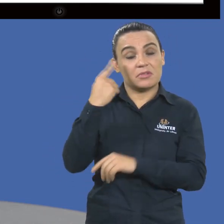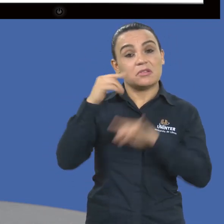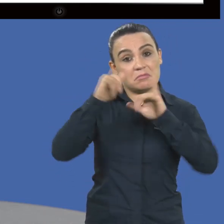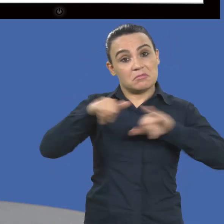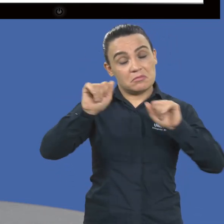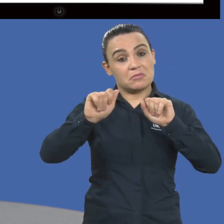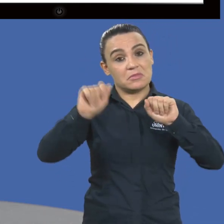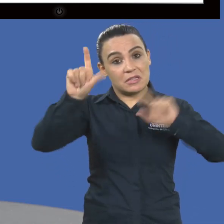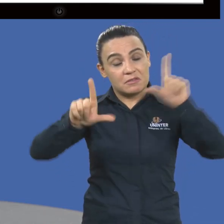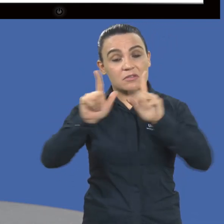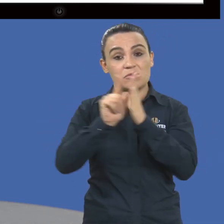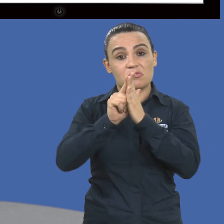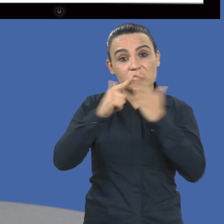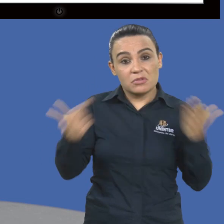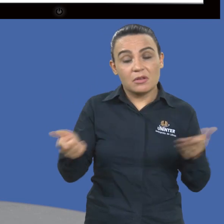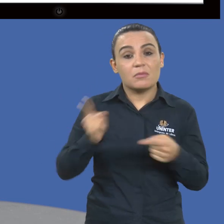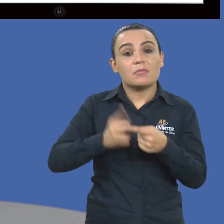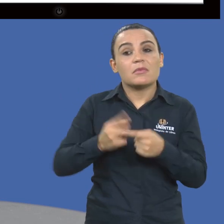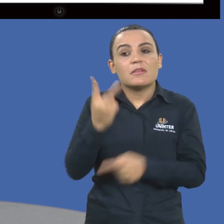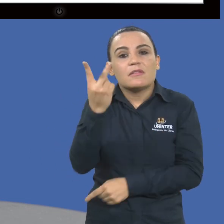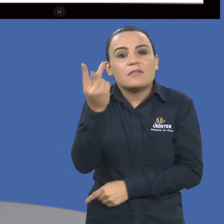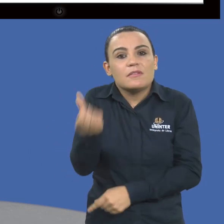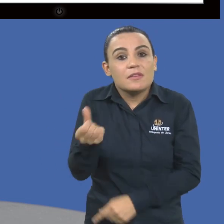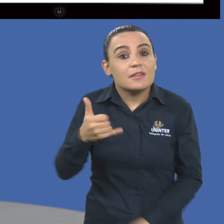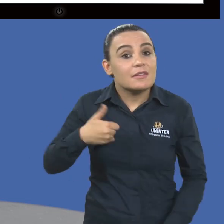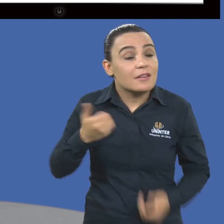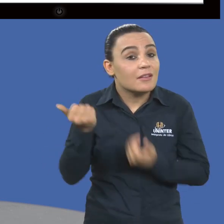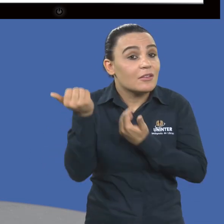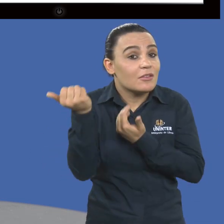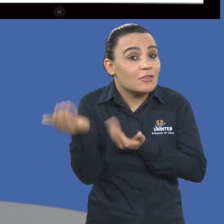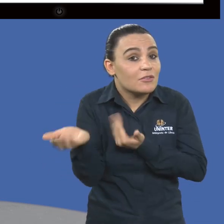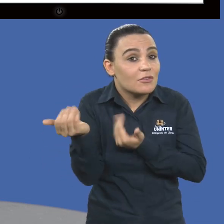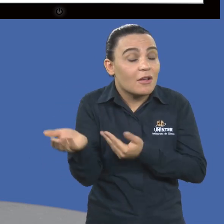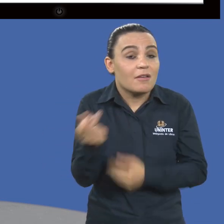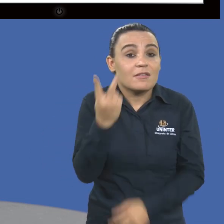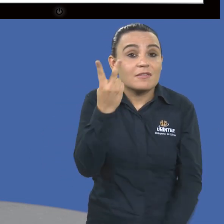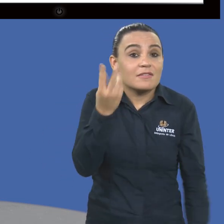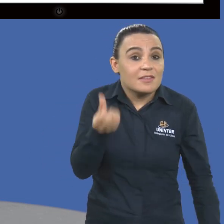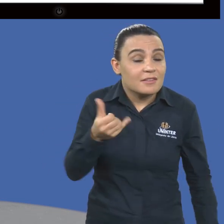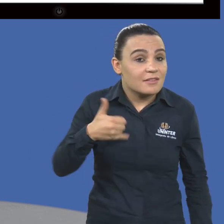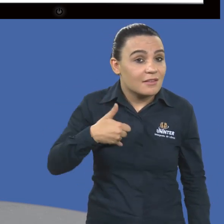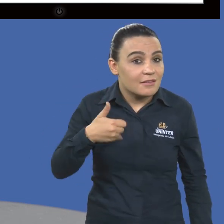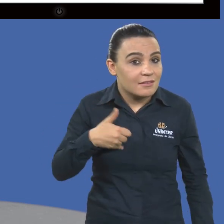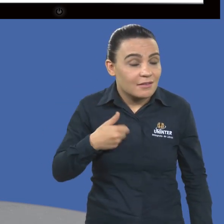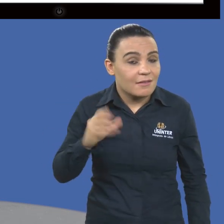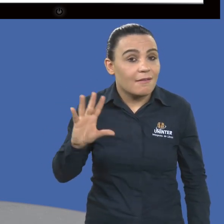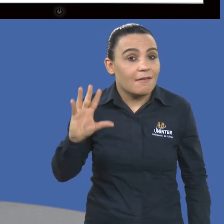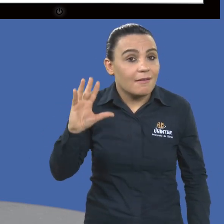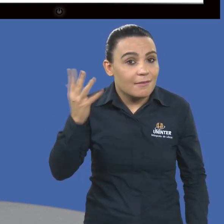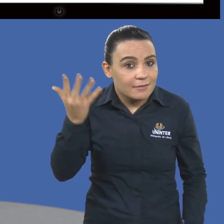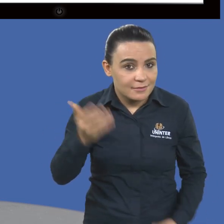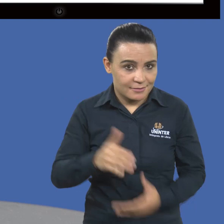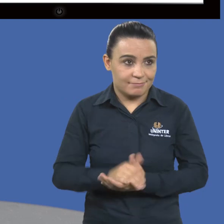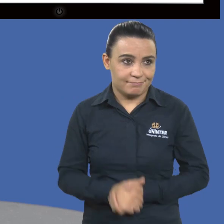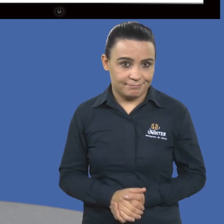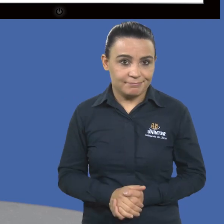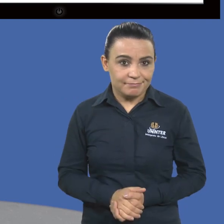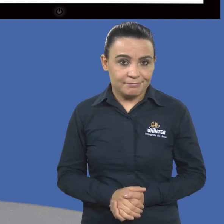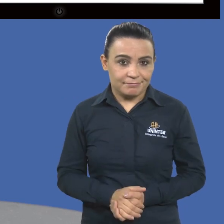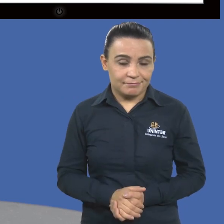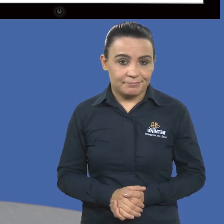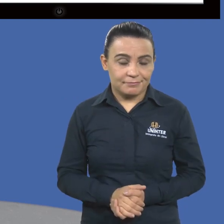situação incomum, especialmente por conta da pouca idade, quer dizer, uma mãe jovem com 26 anos de idade,